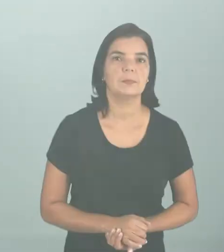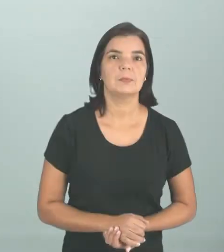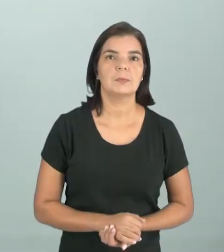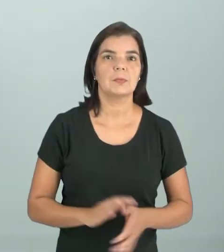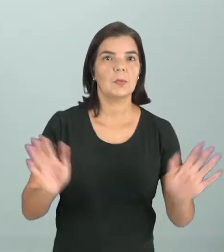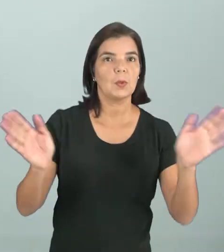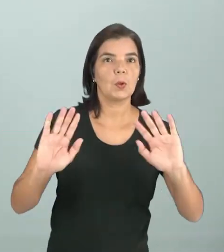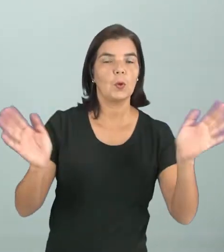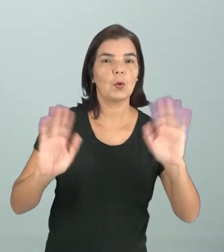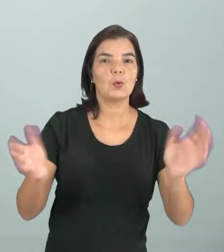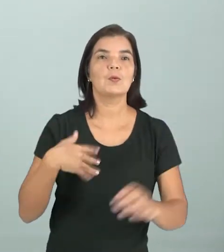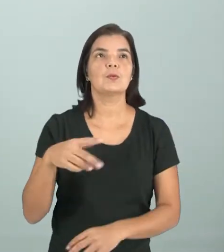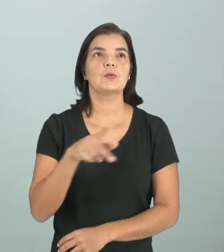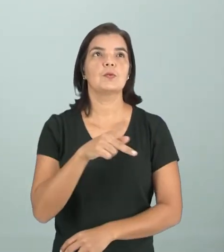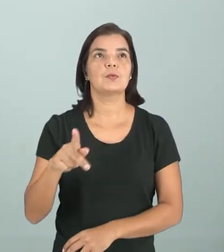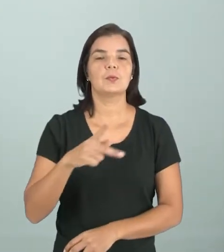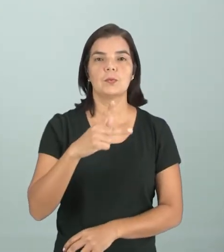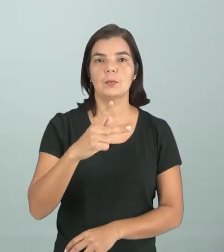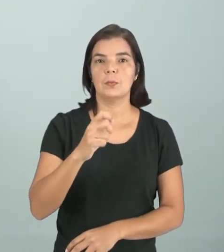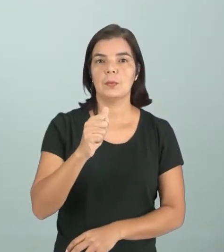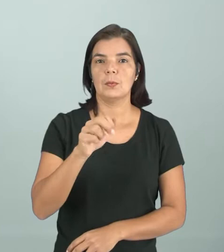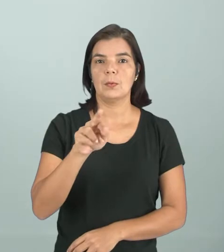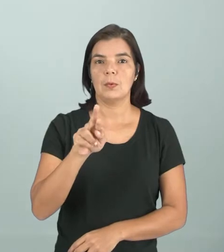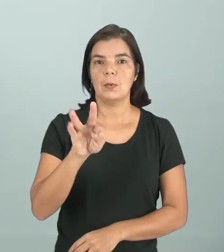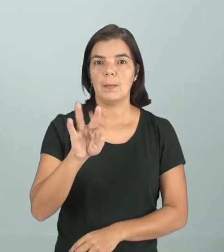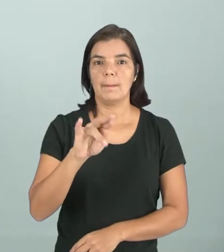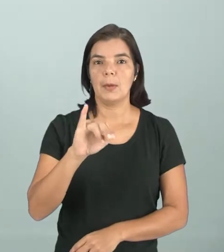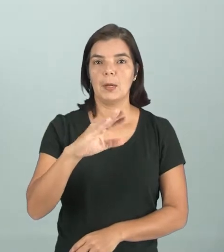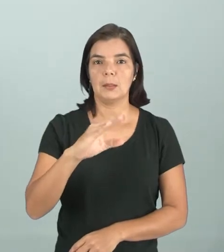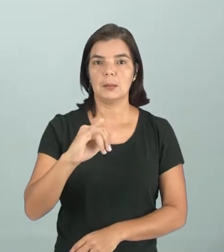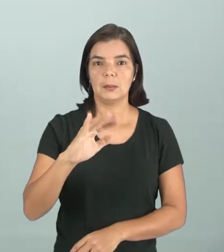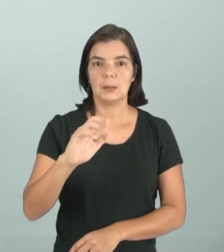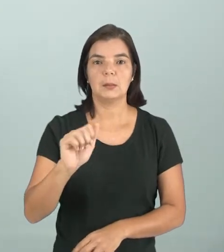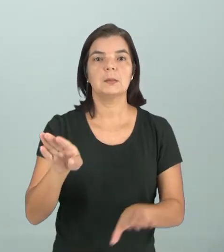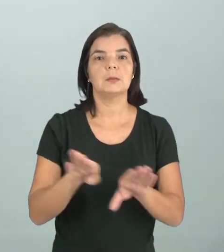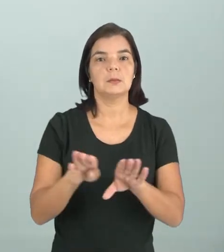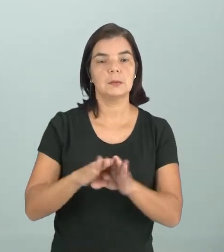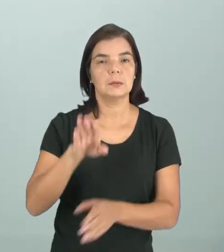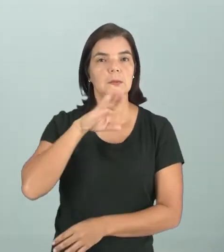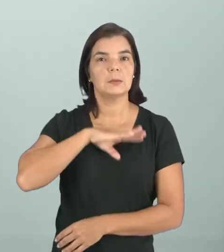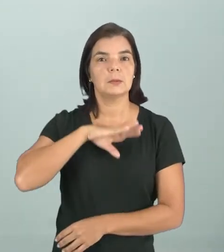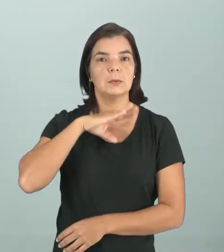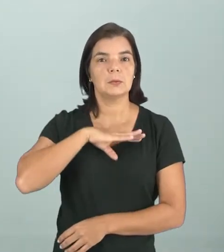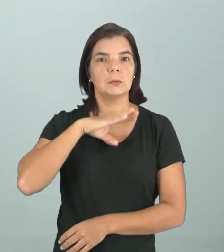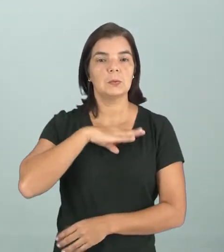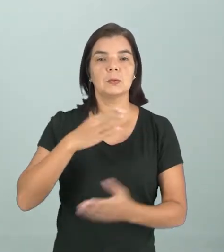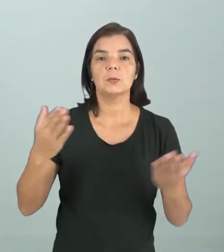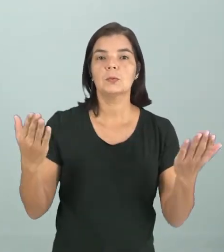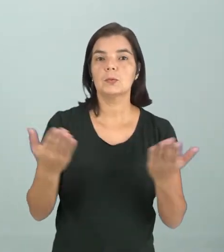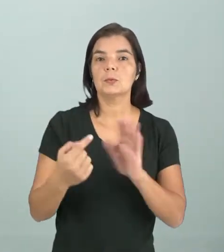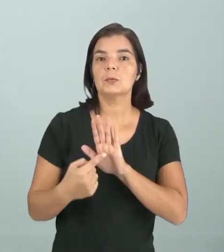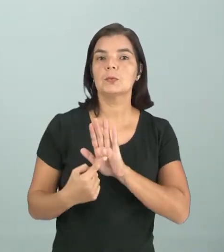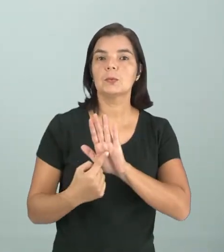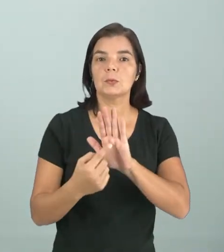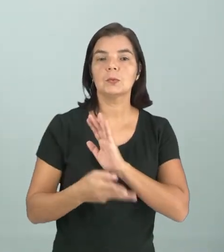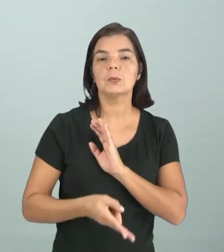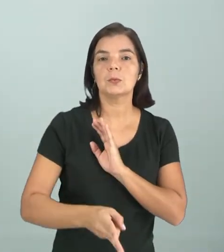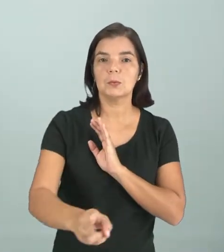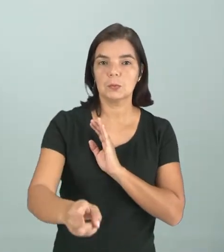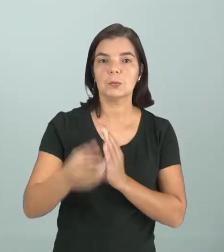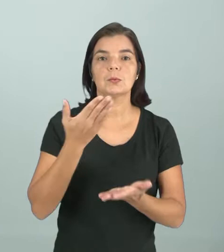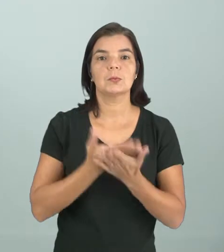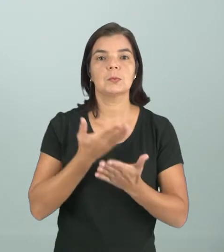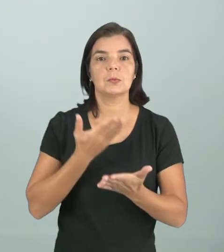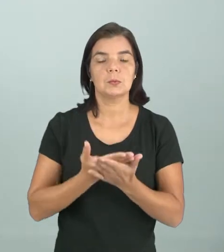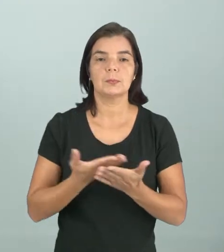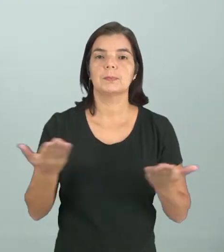Olá, eu sou a professora Patrícia Rufino, professora do componente curricular de língua portuguesa, e hoje vamos dar continuidade aos nossos